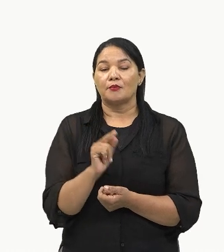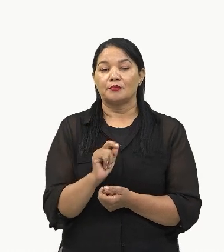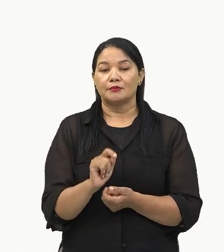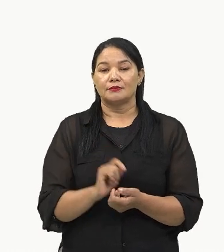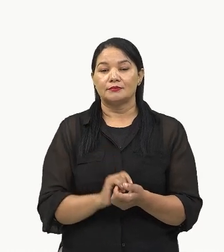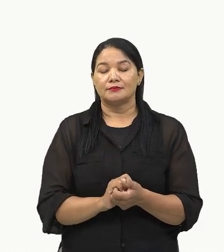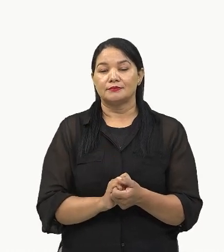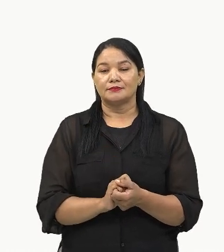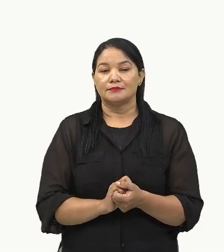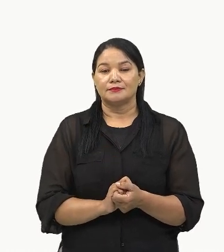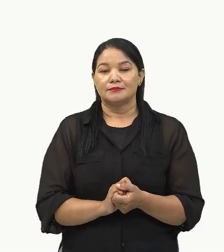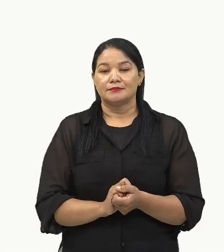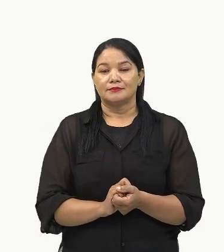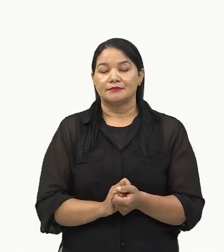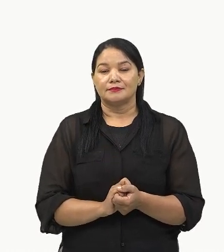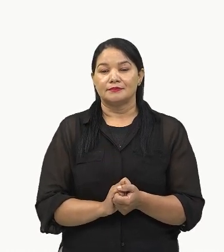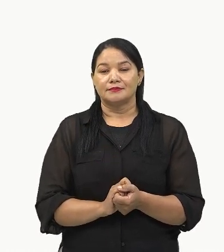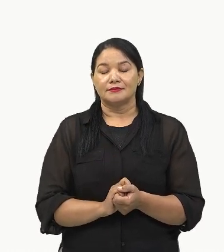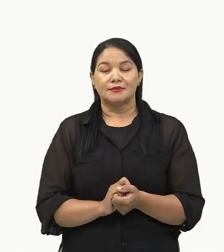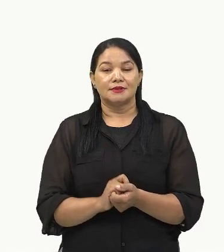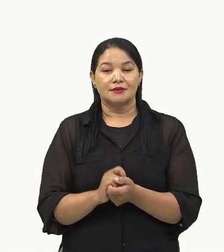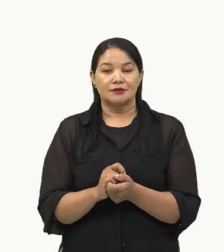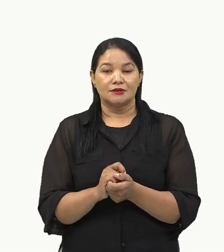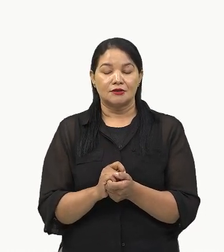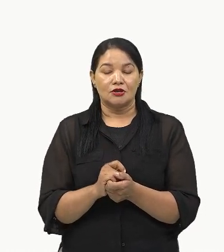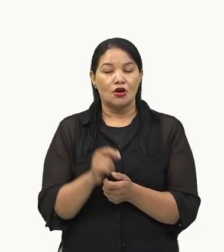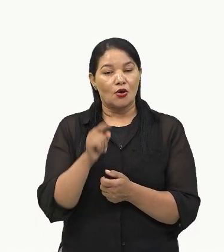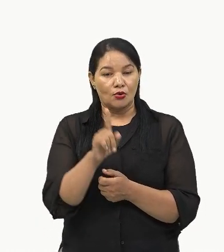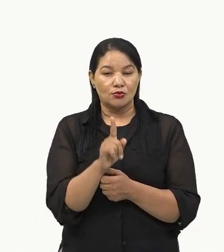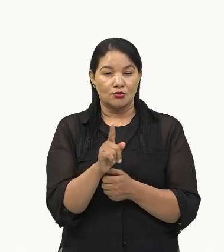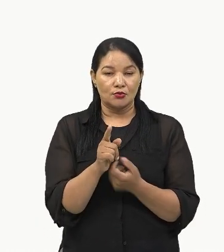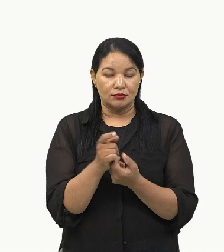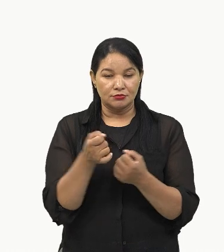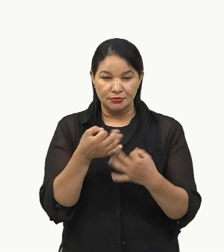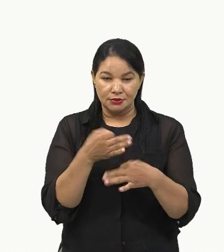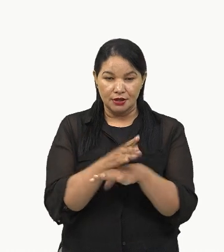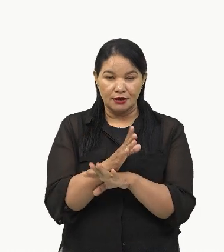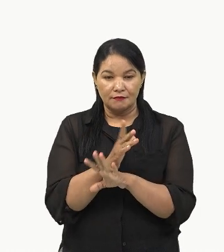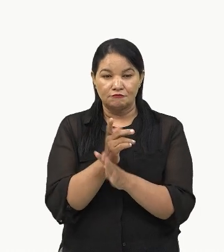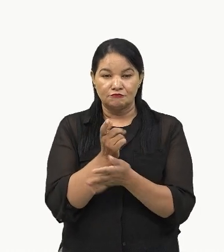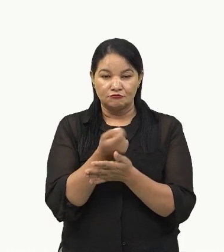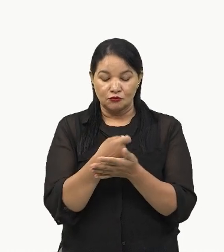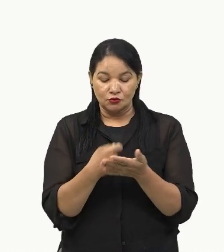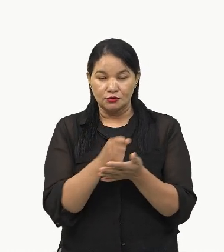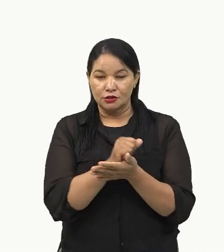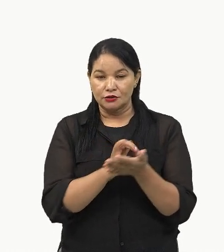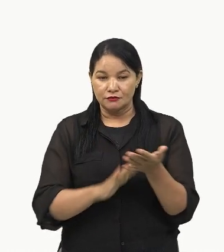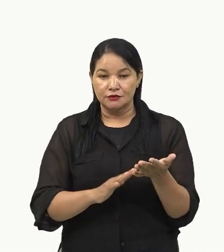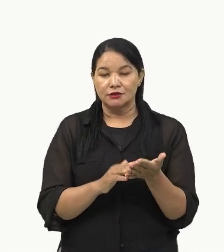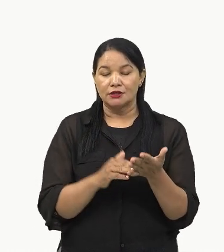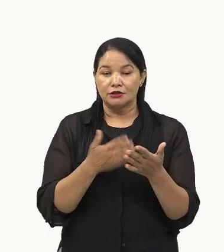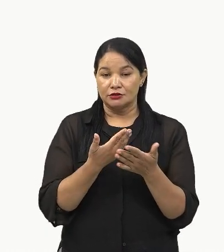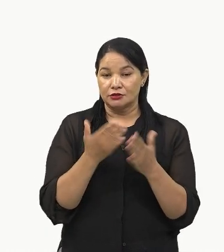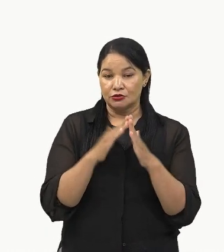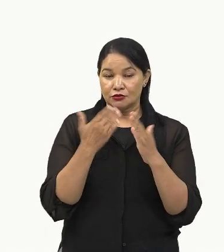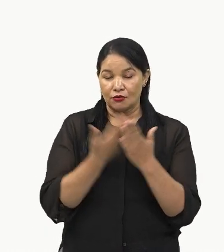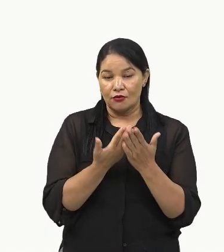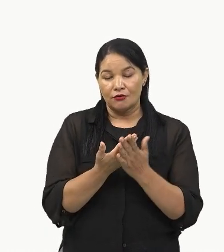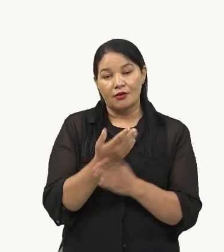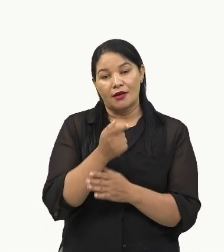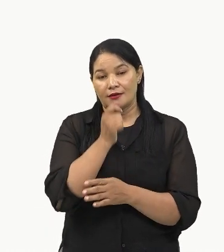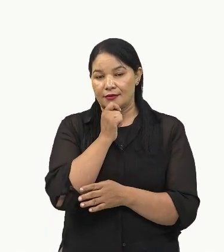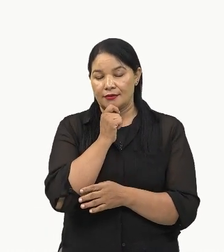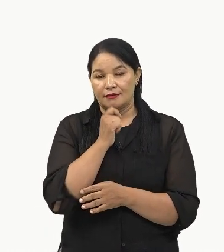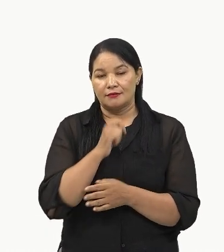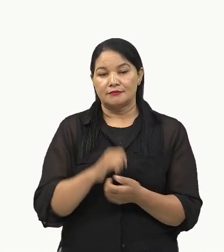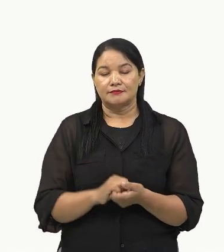Todavia não. Você já fez, tu já fizeste, né? Tuas tarefas da escola? Ainda não. Certo? Aí fica, já has hecho